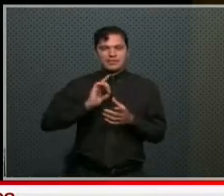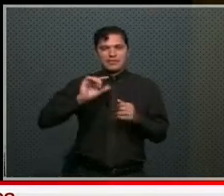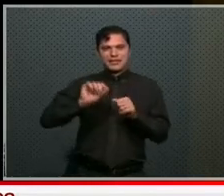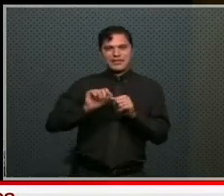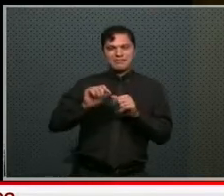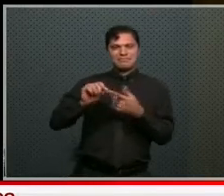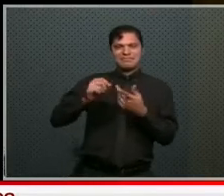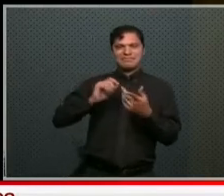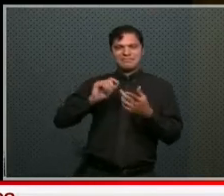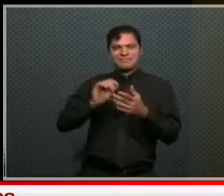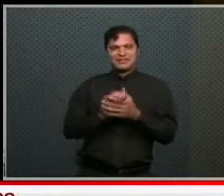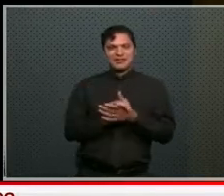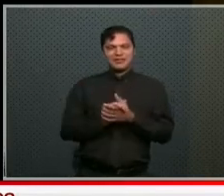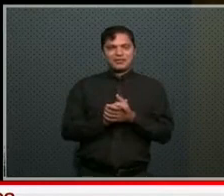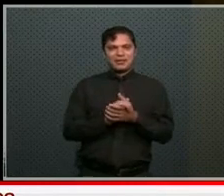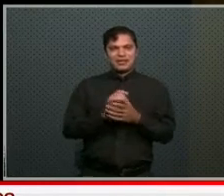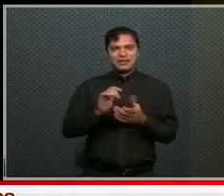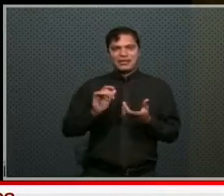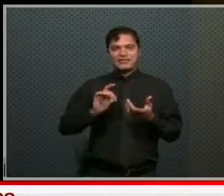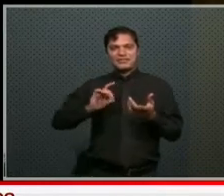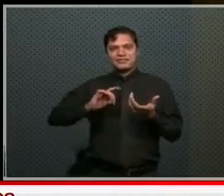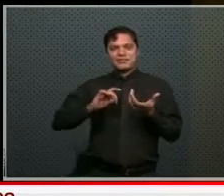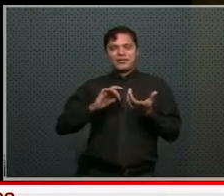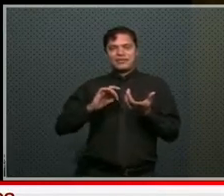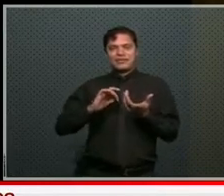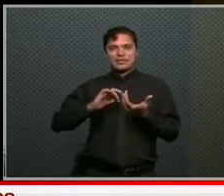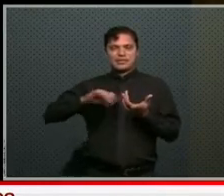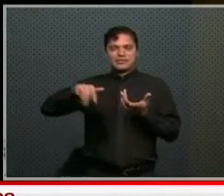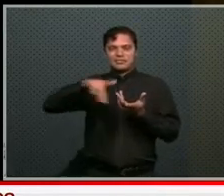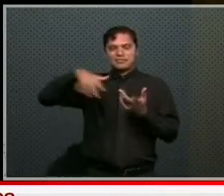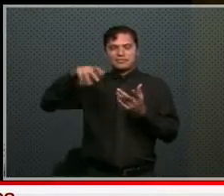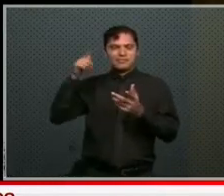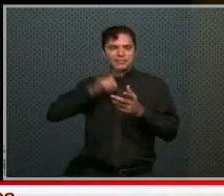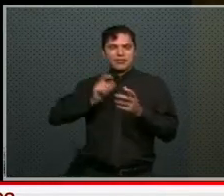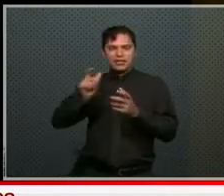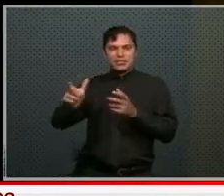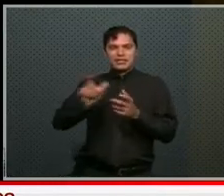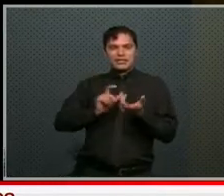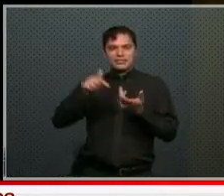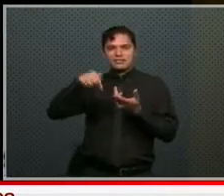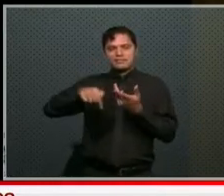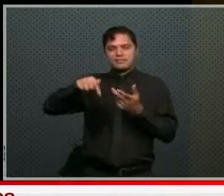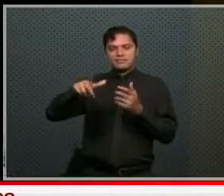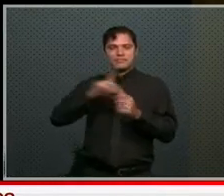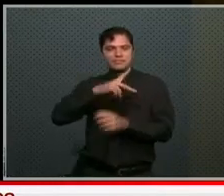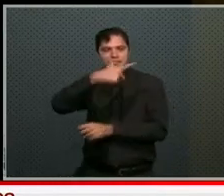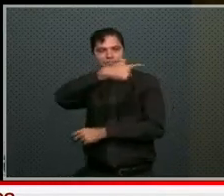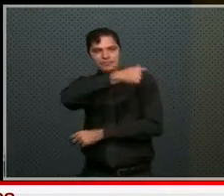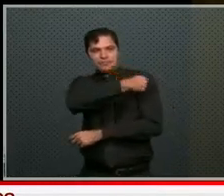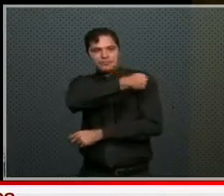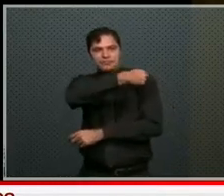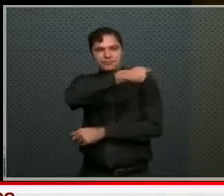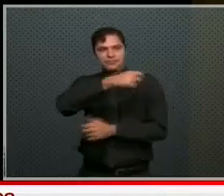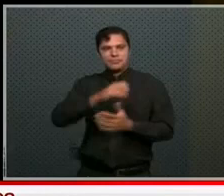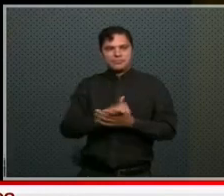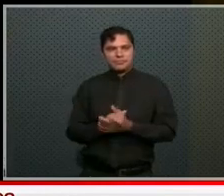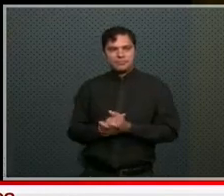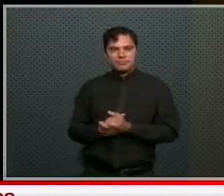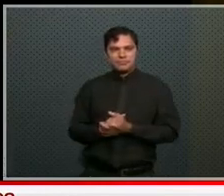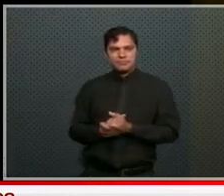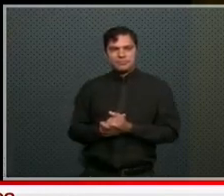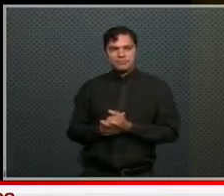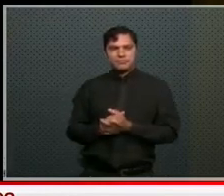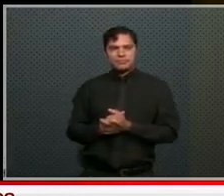e vão depender da gente porque na hora que acontece o caso aqui da convite tem vacina no barco barco você tem